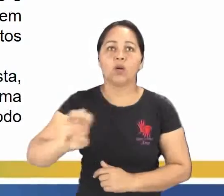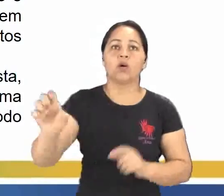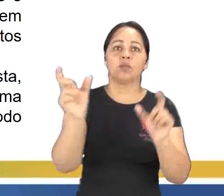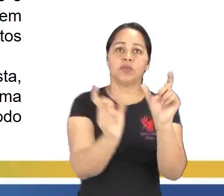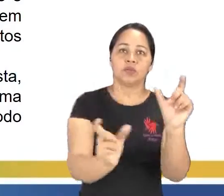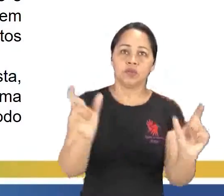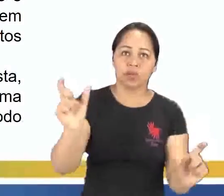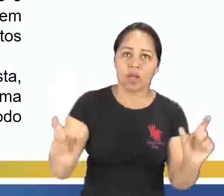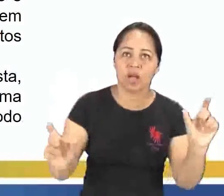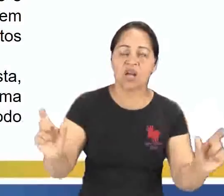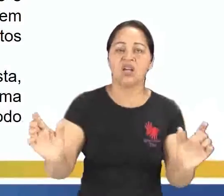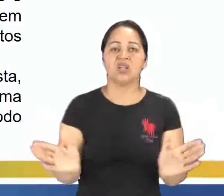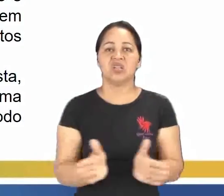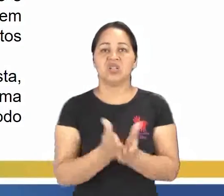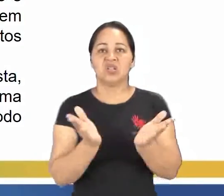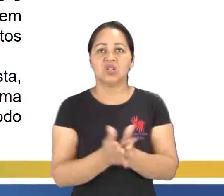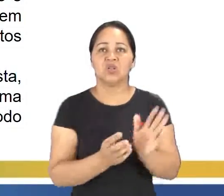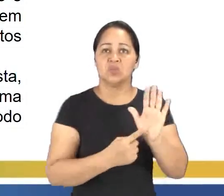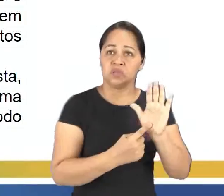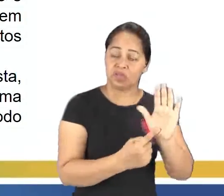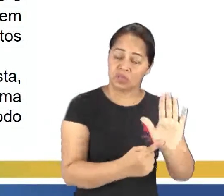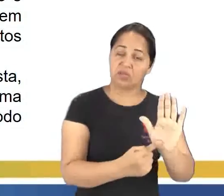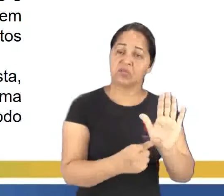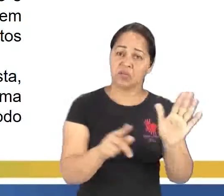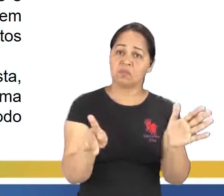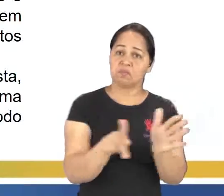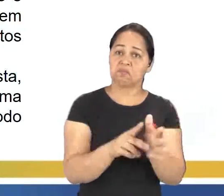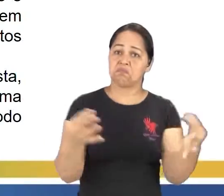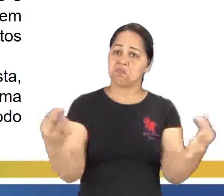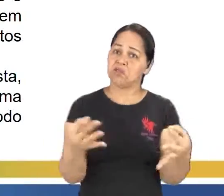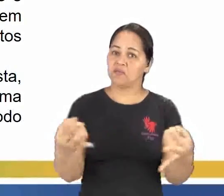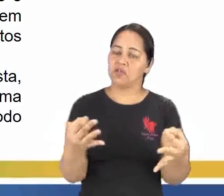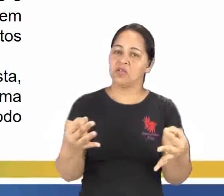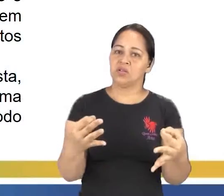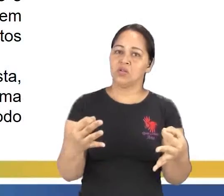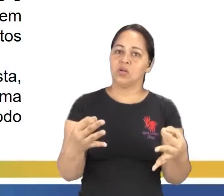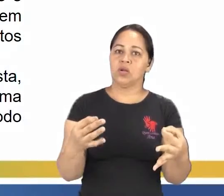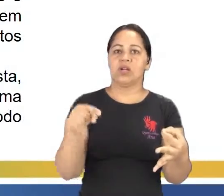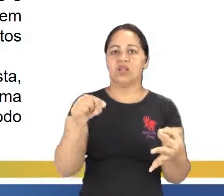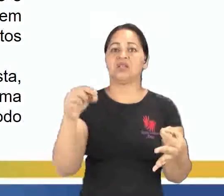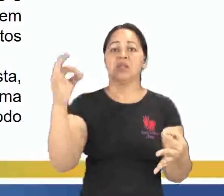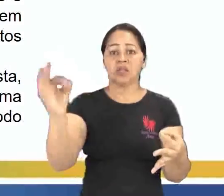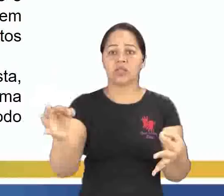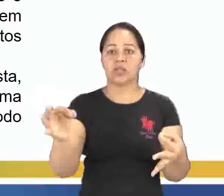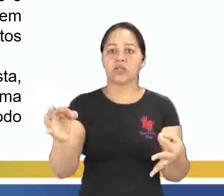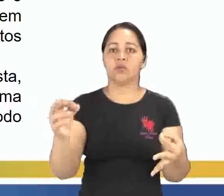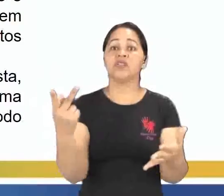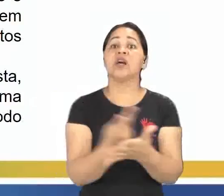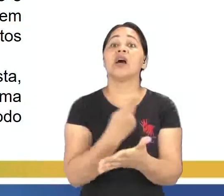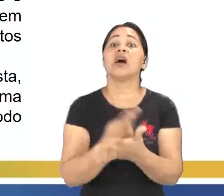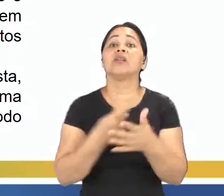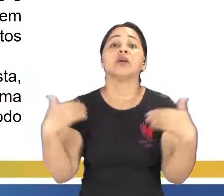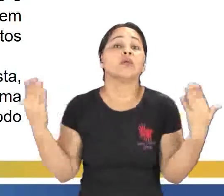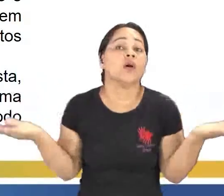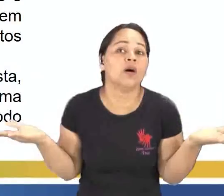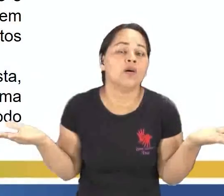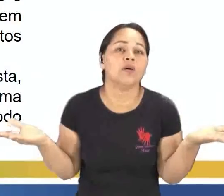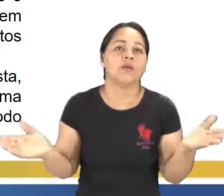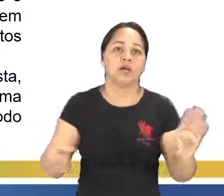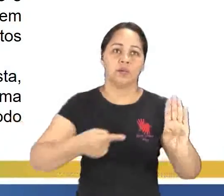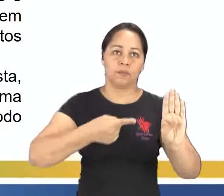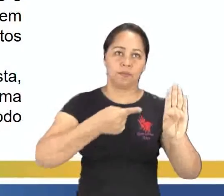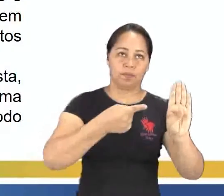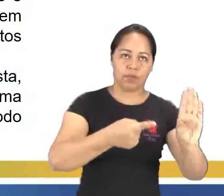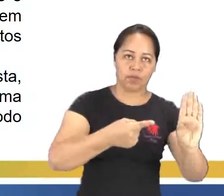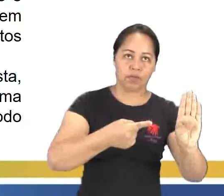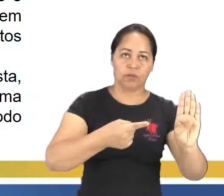com toda a sua miséria material e moral. Perfeito isso aqui. Então não é essa, eu quero aqui a incorreta. Vamos lá. O